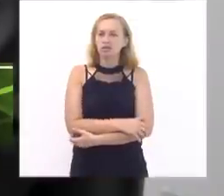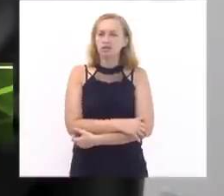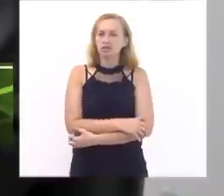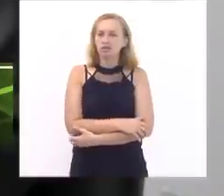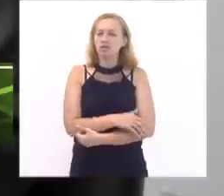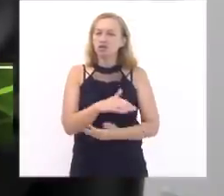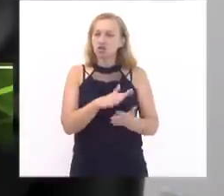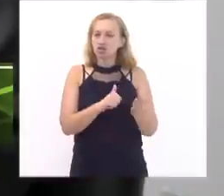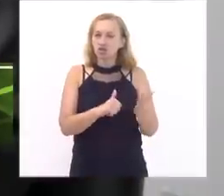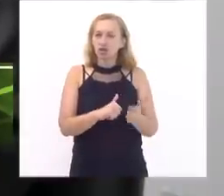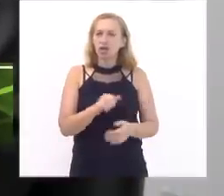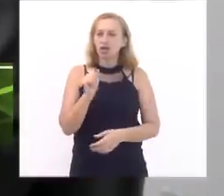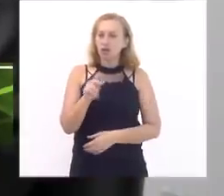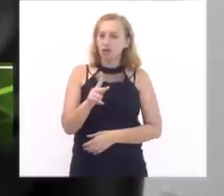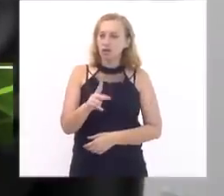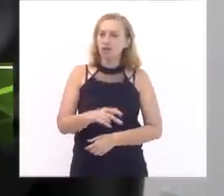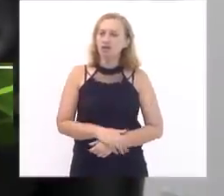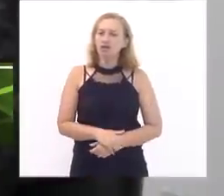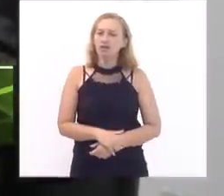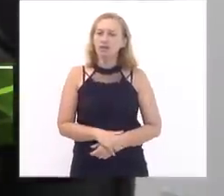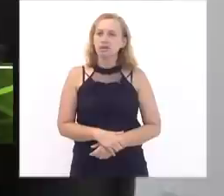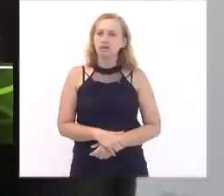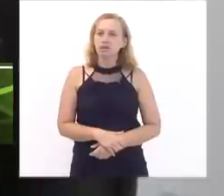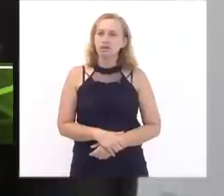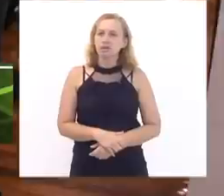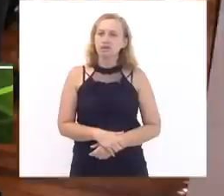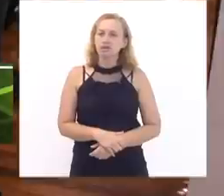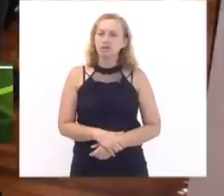Derrubar. Ok. Derrubar.